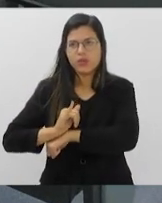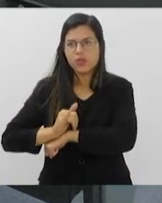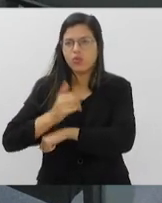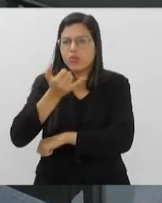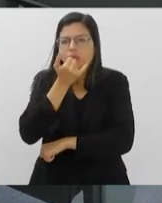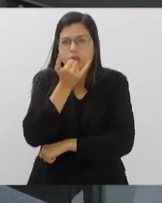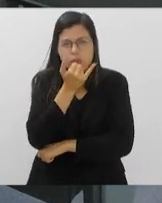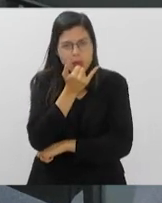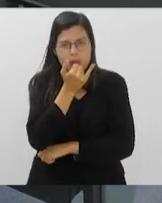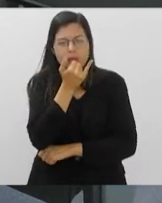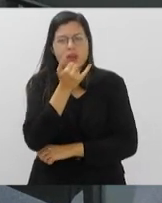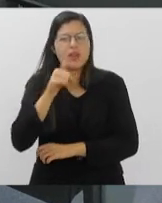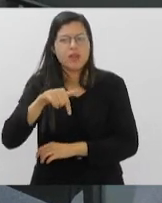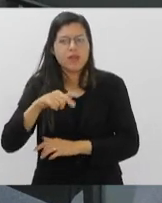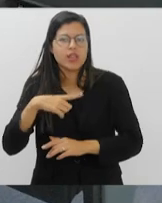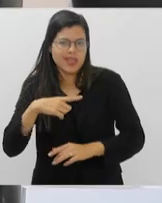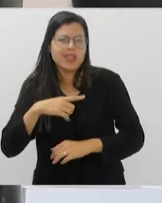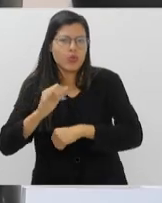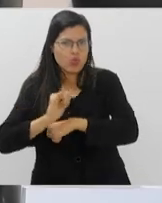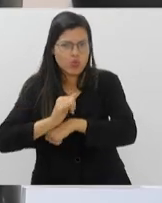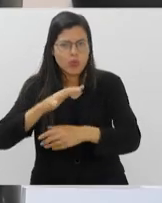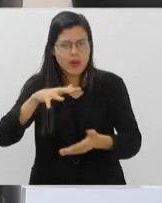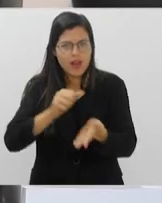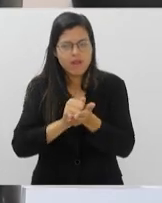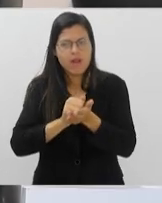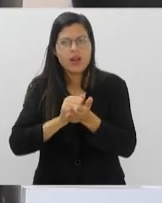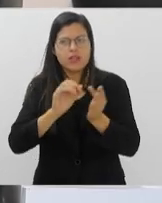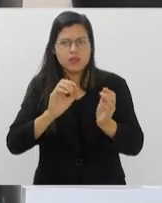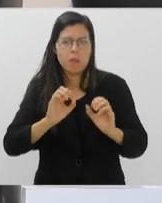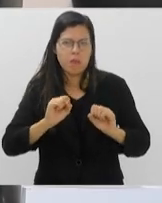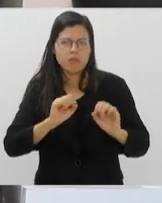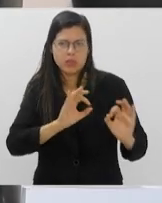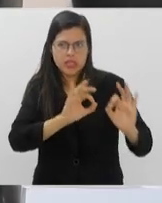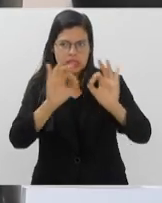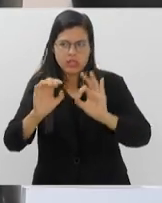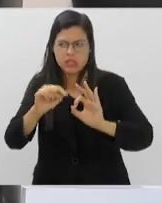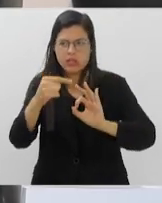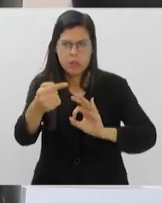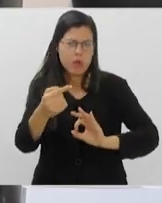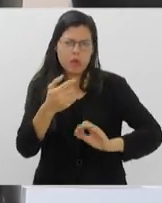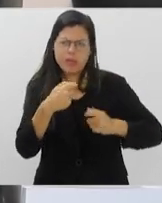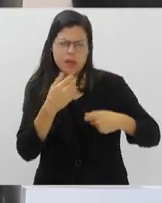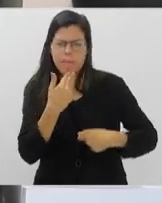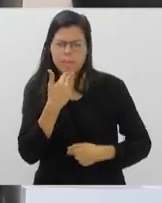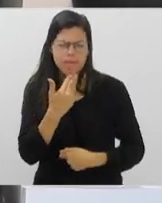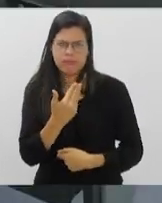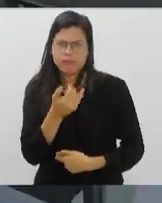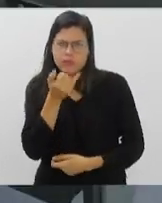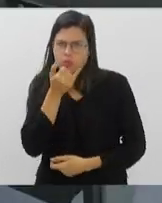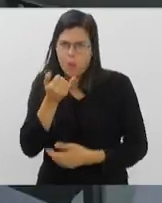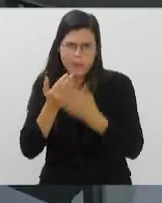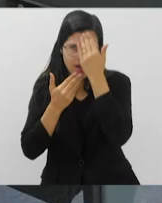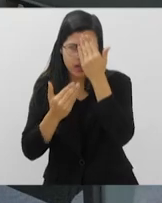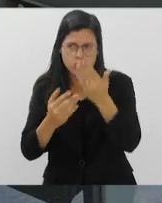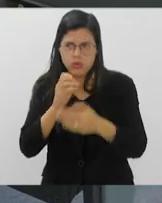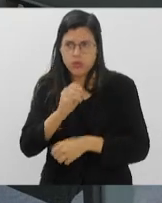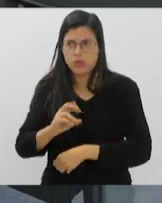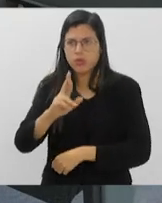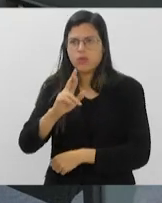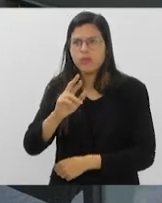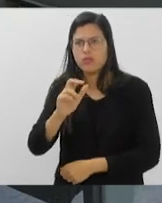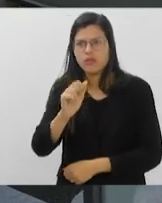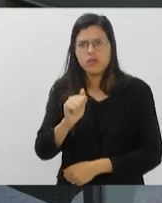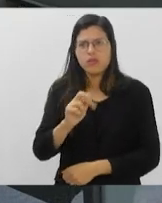obrigado desculpa desabafo entendeu Mas não peça desculpa por isso não muito obrigada Dr Artur